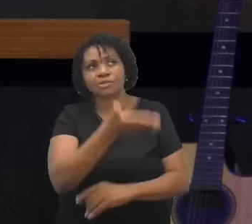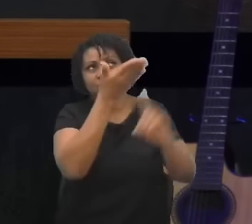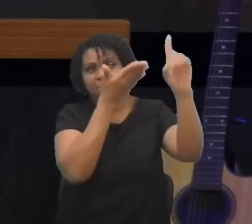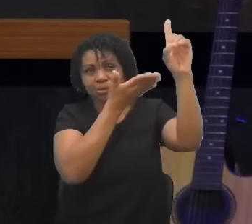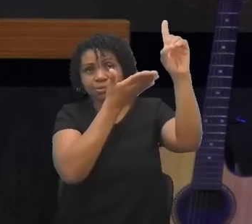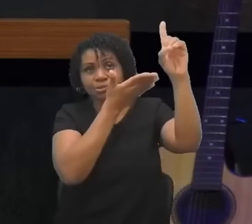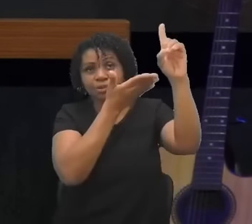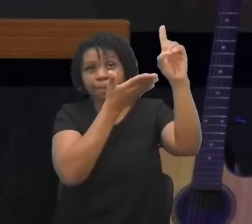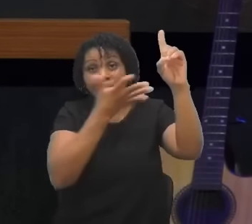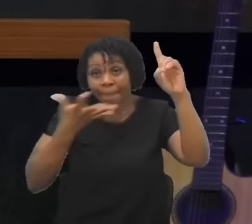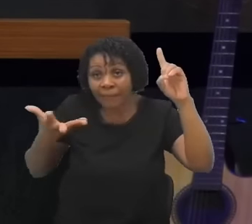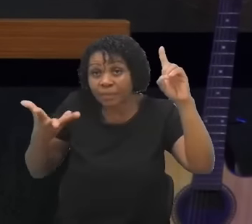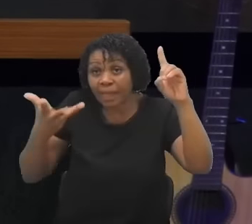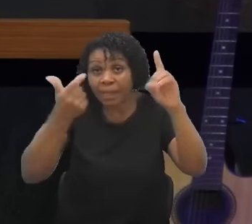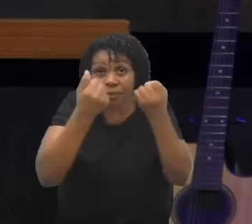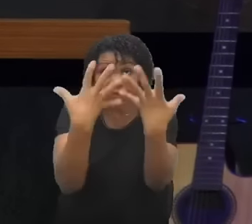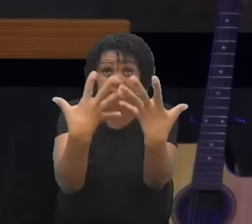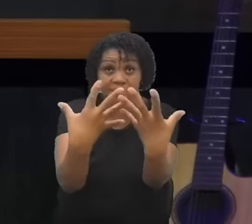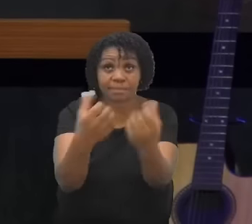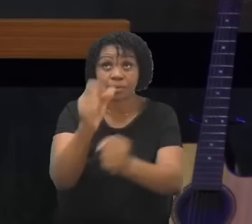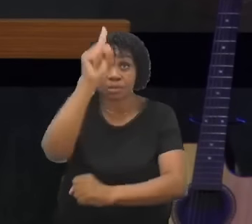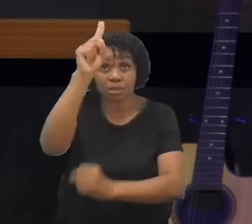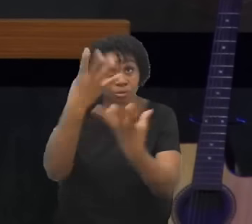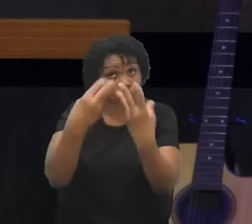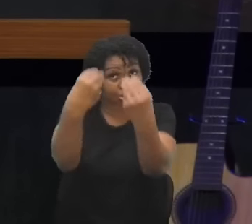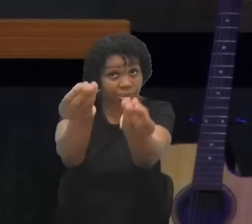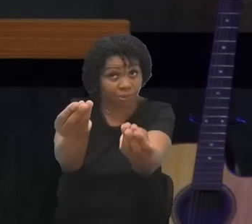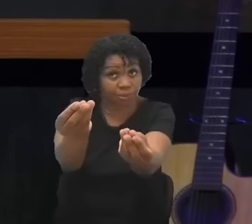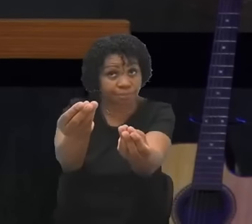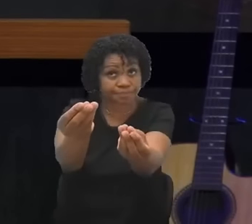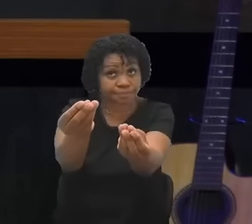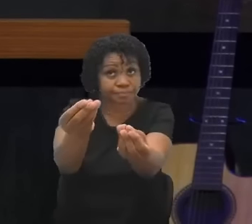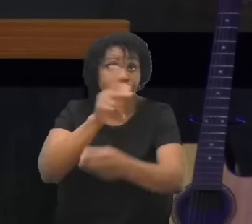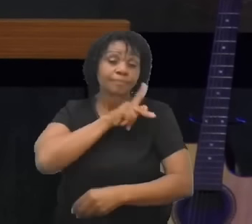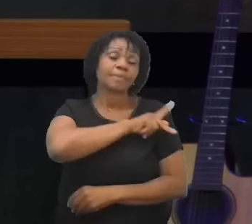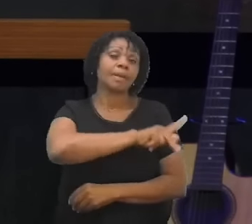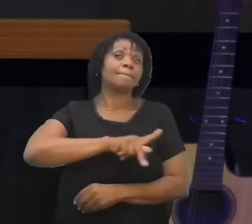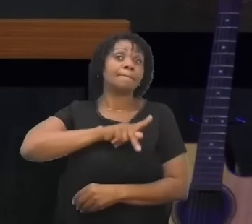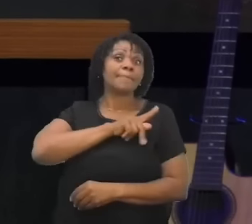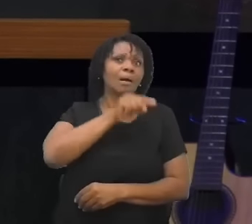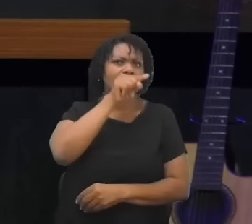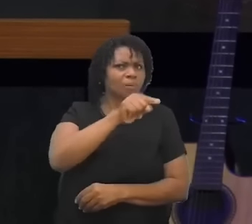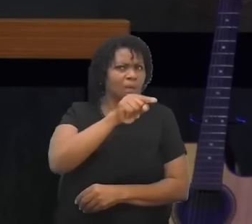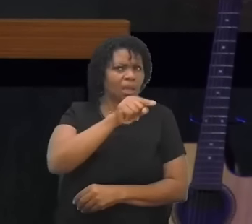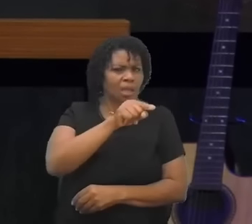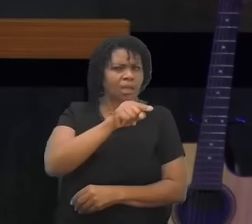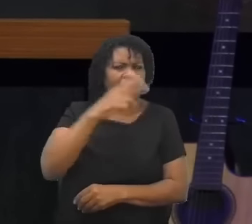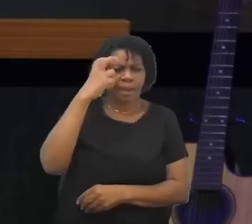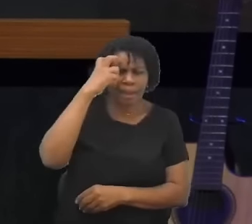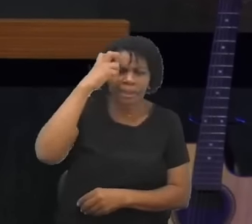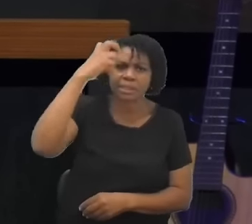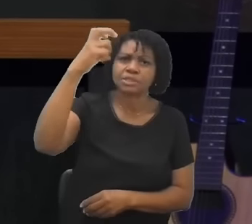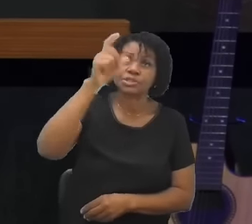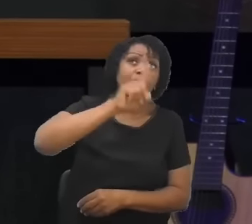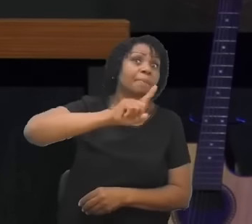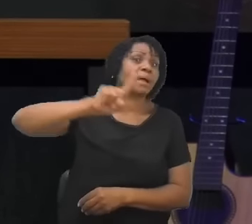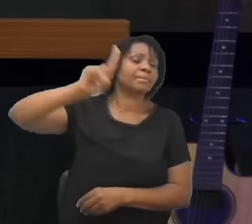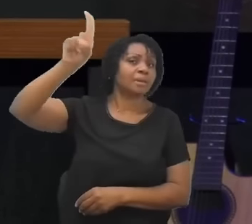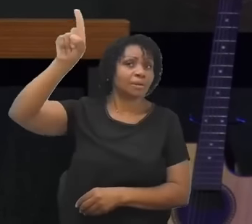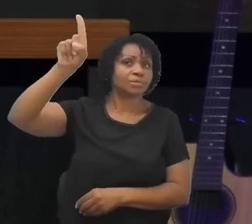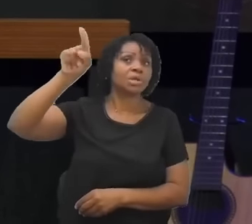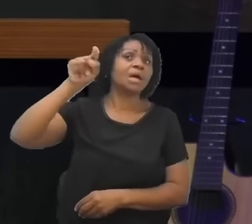que o talento que você recebeu veio de Deus. Paulo, ele era um poliglota e era para Deus.